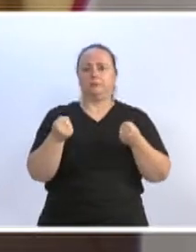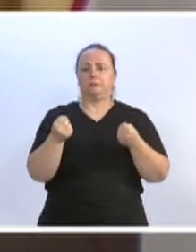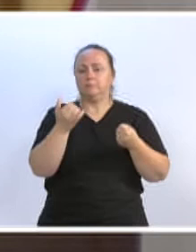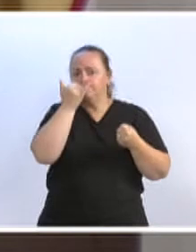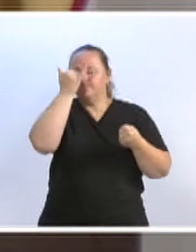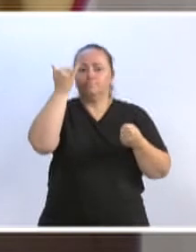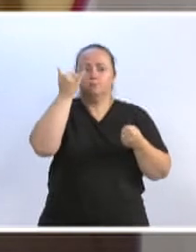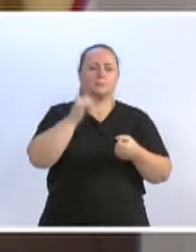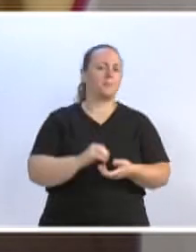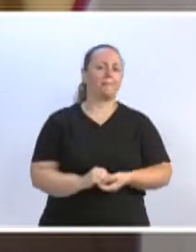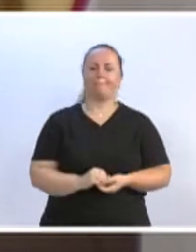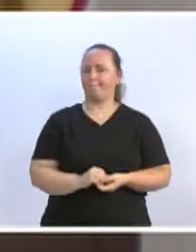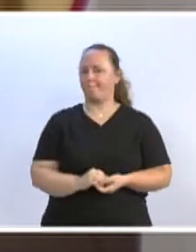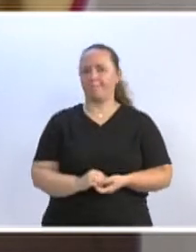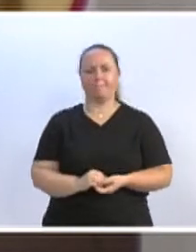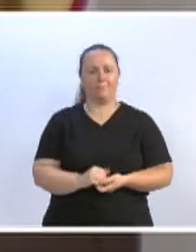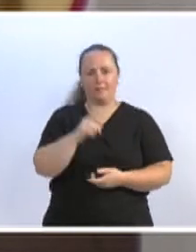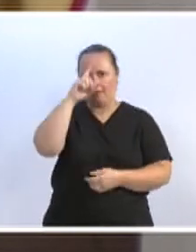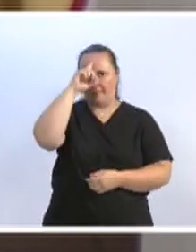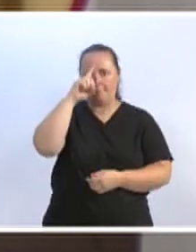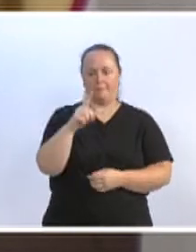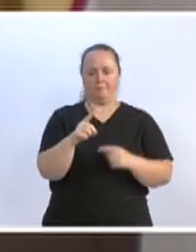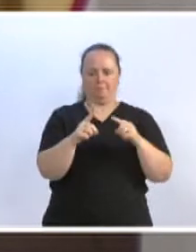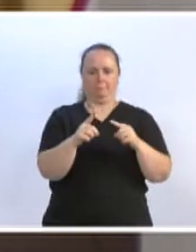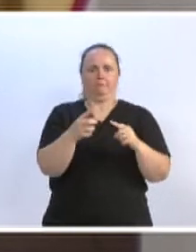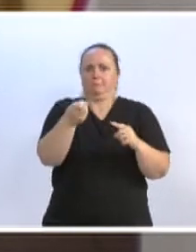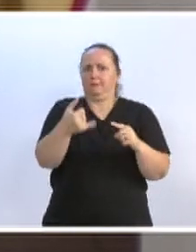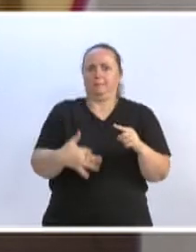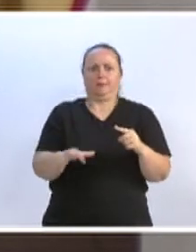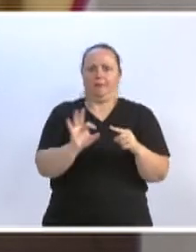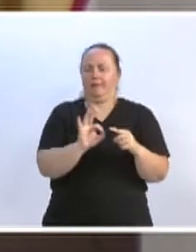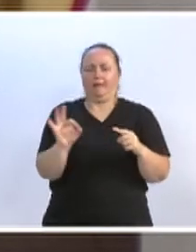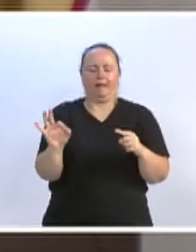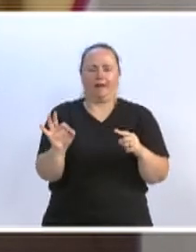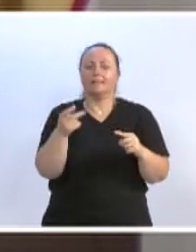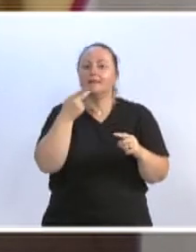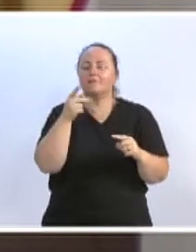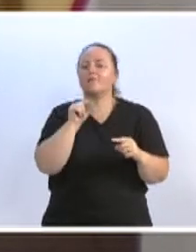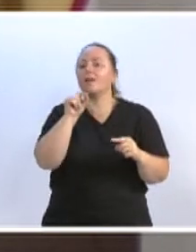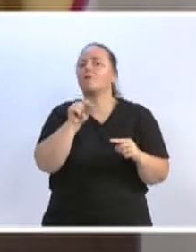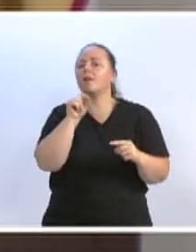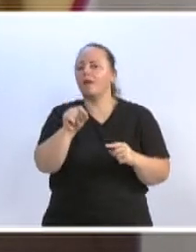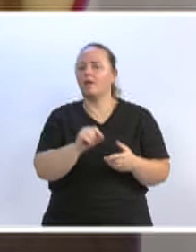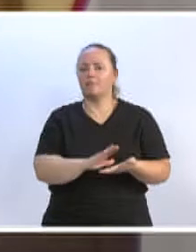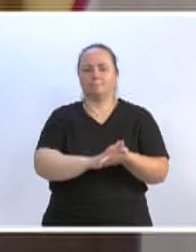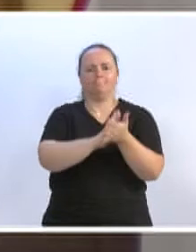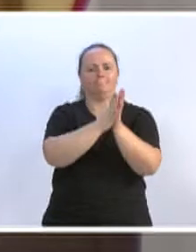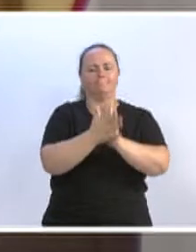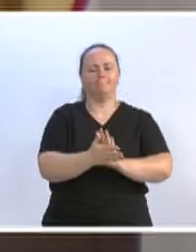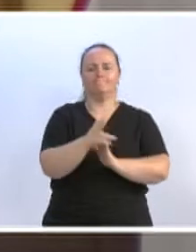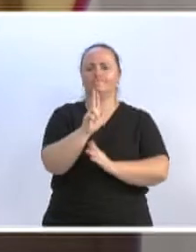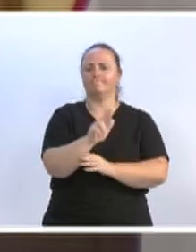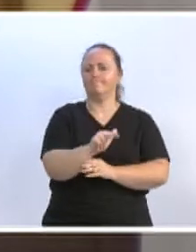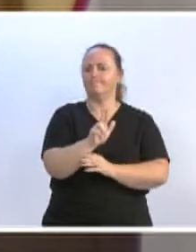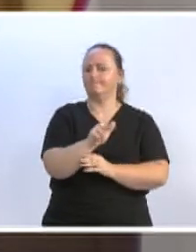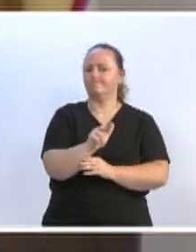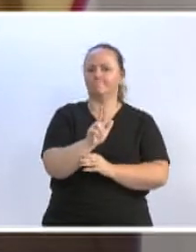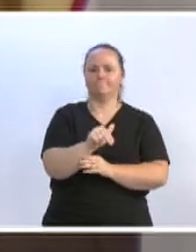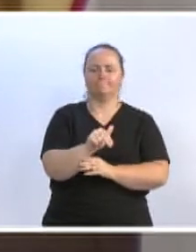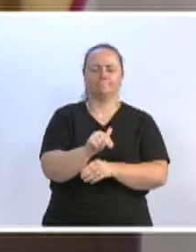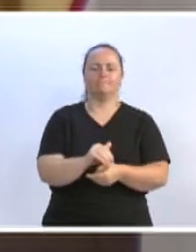O mandamento não diz isto. O mandamento me diz, não tirarás a vida de